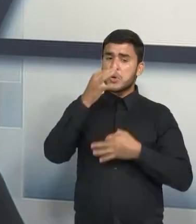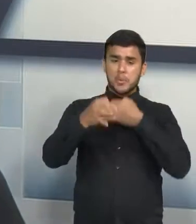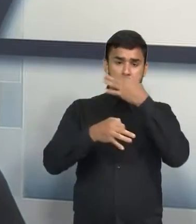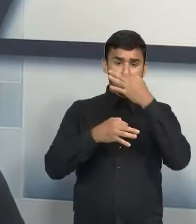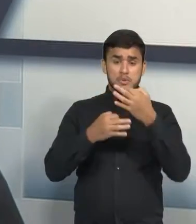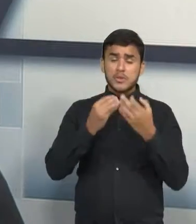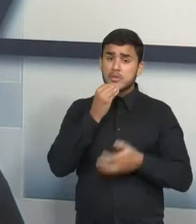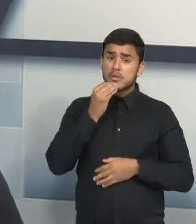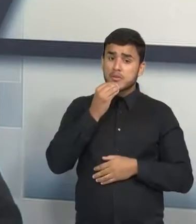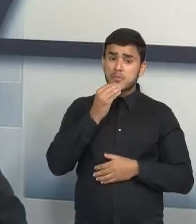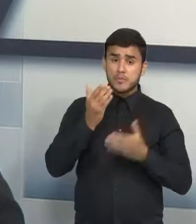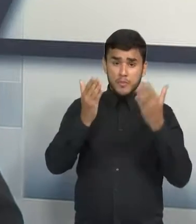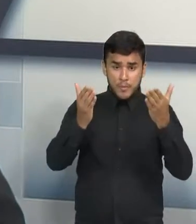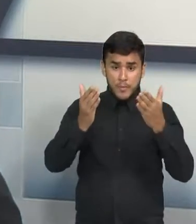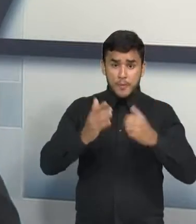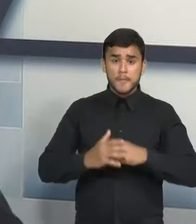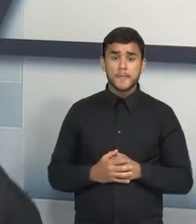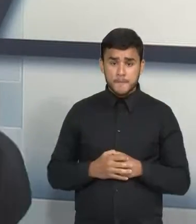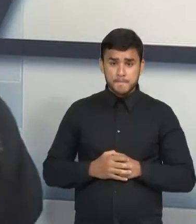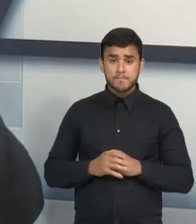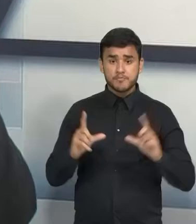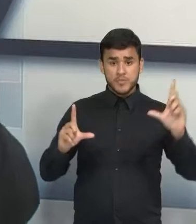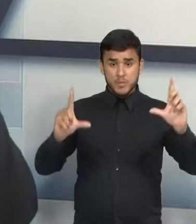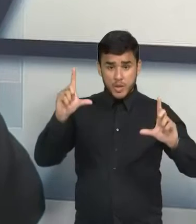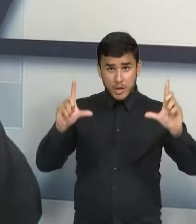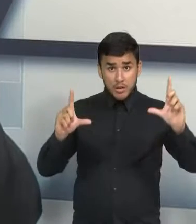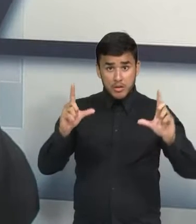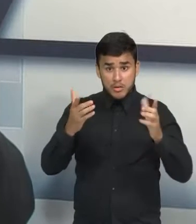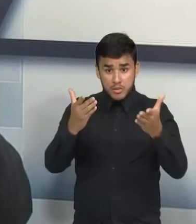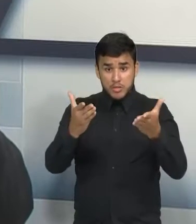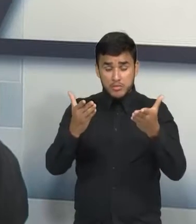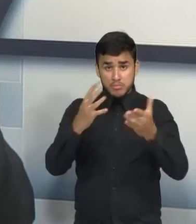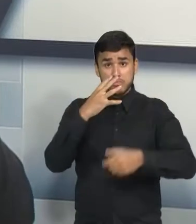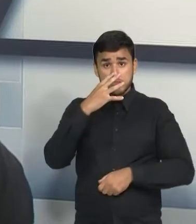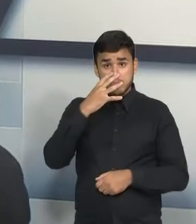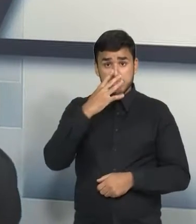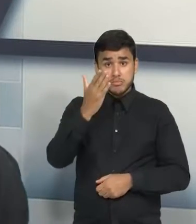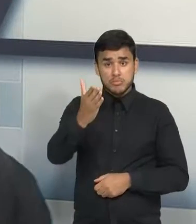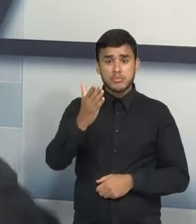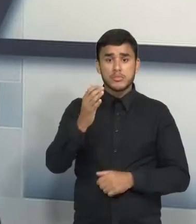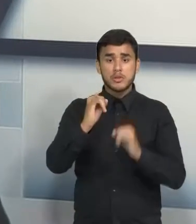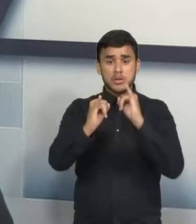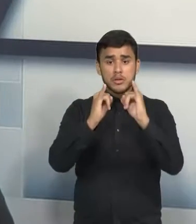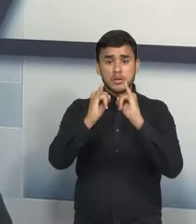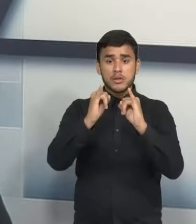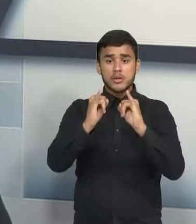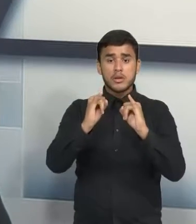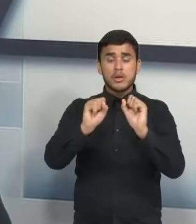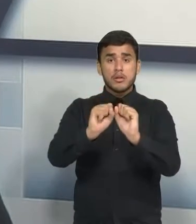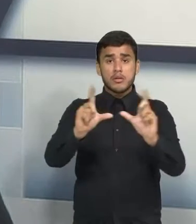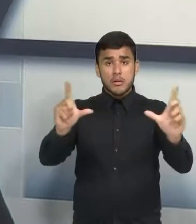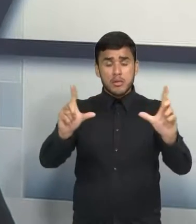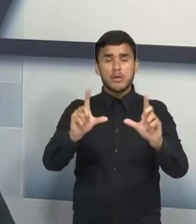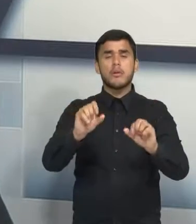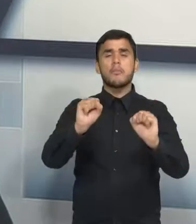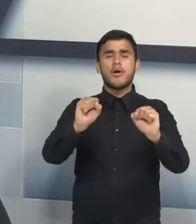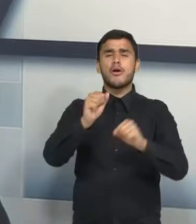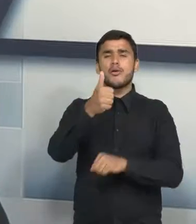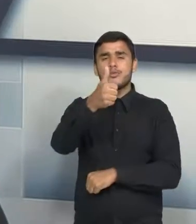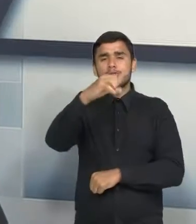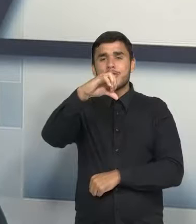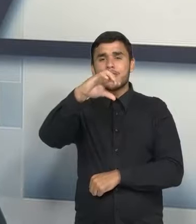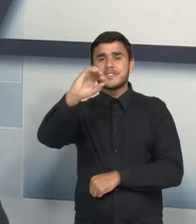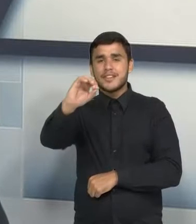ligue a sua televisãozinha aí, eu estou falando com você, no internet programa, e você liga no programa policial. E veja que